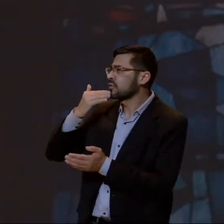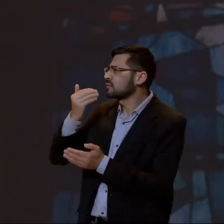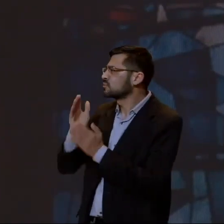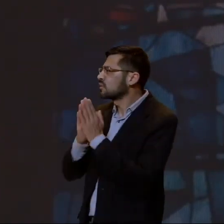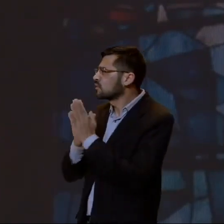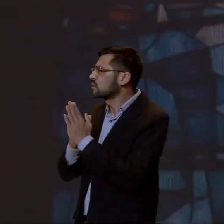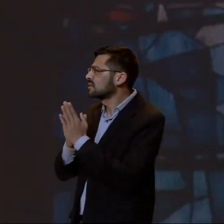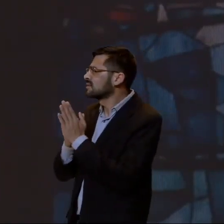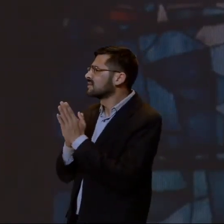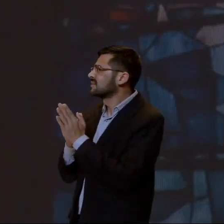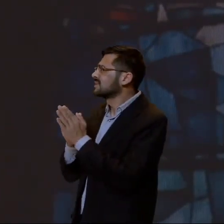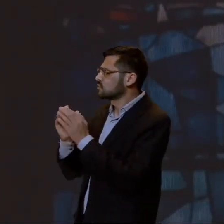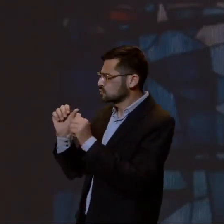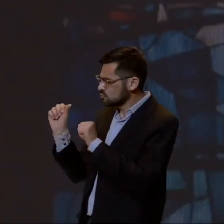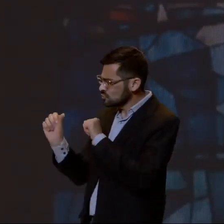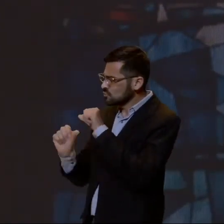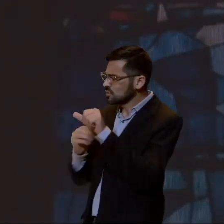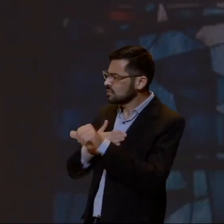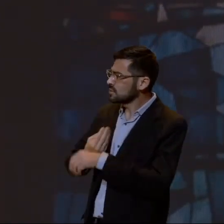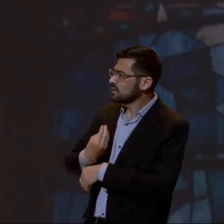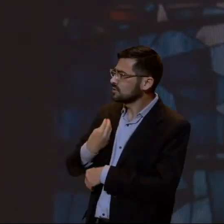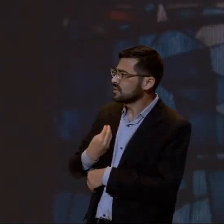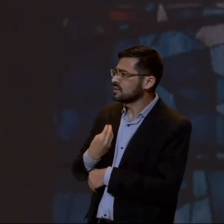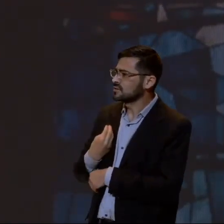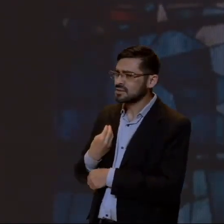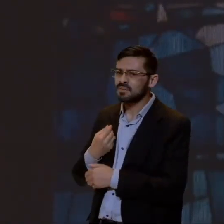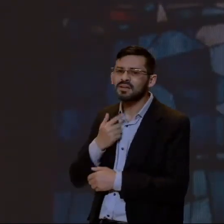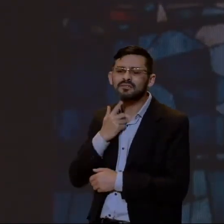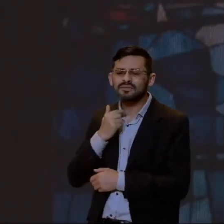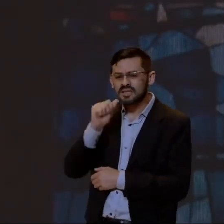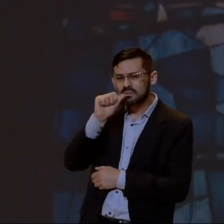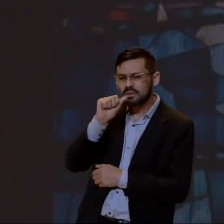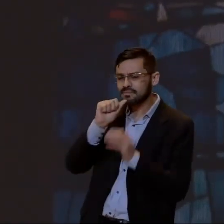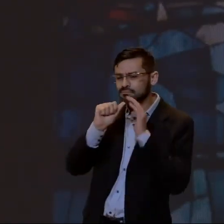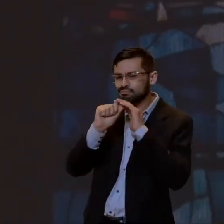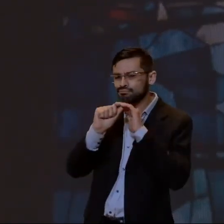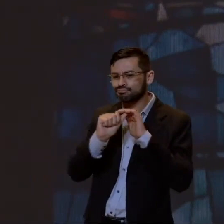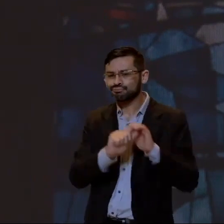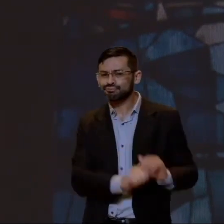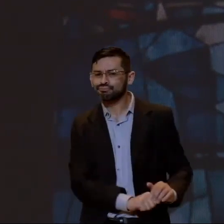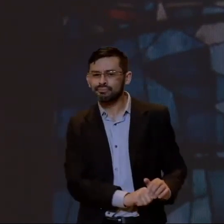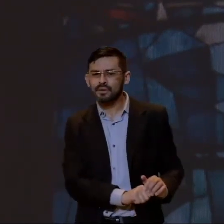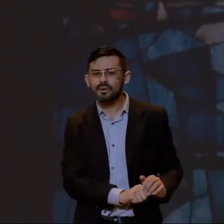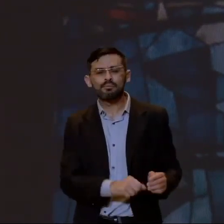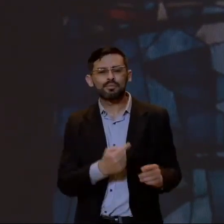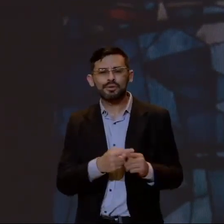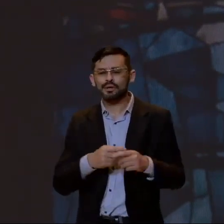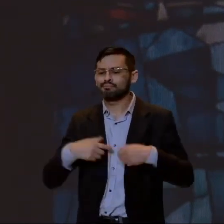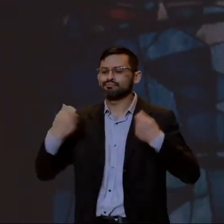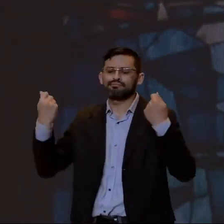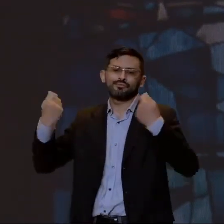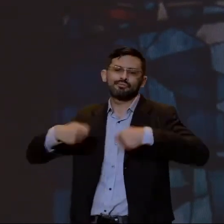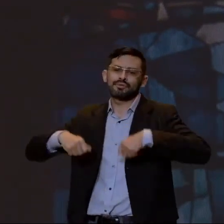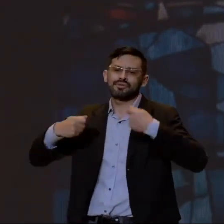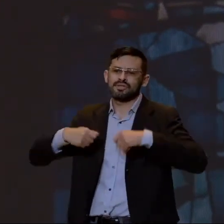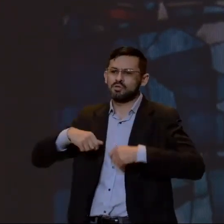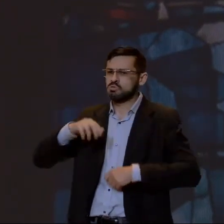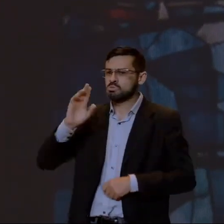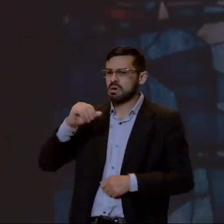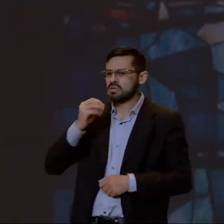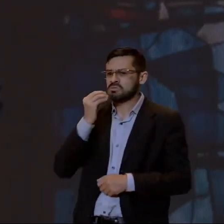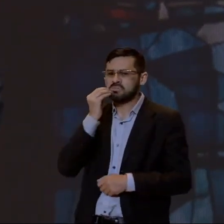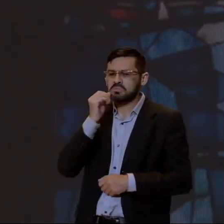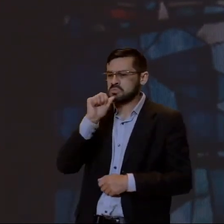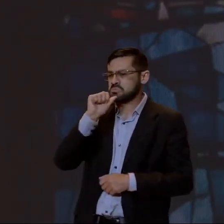vida. Deus tirou de mim o prazer dessa bebida, eu não preciso mais, eu nunca mais coloquei uma gota